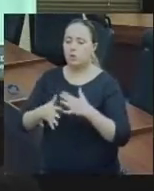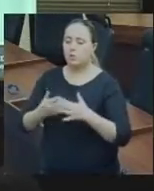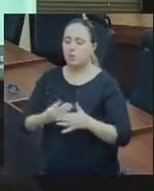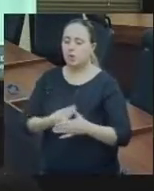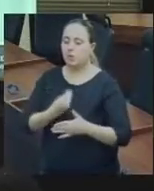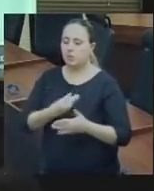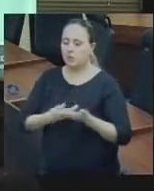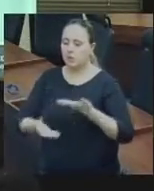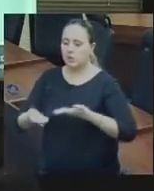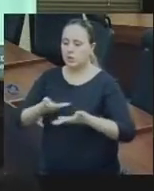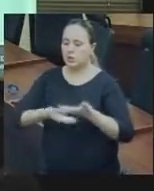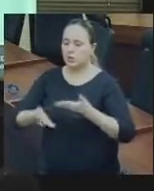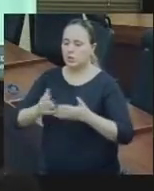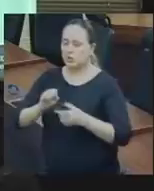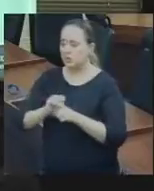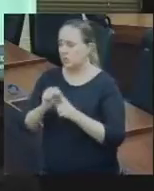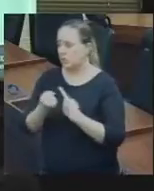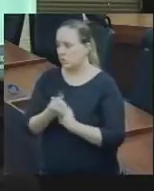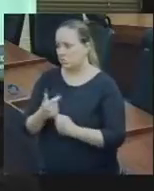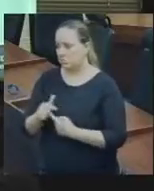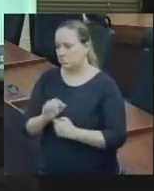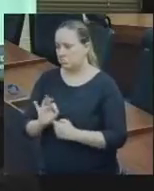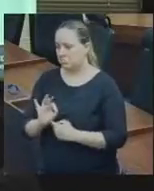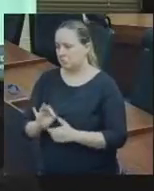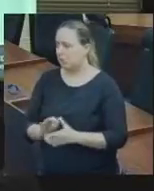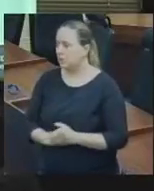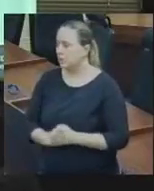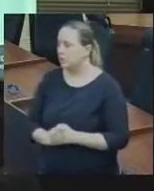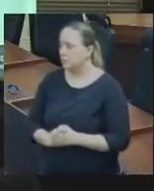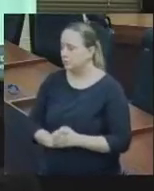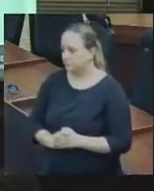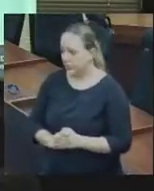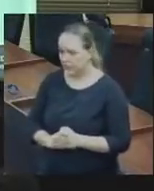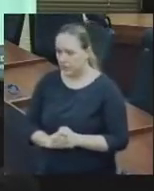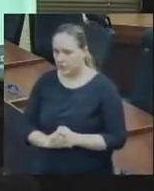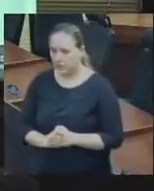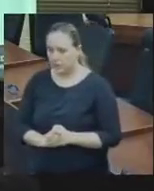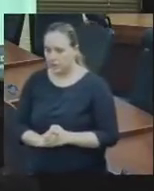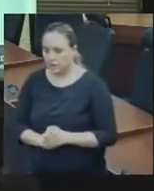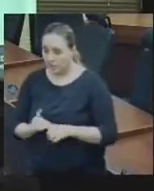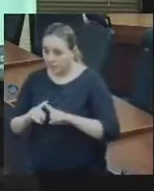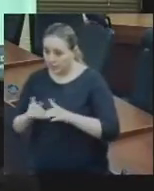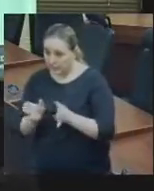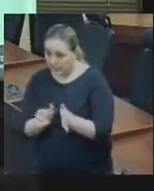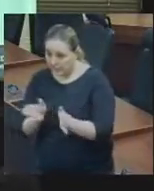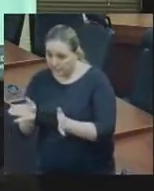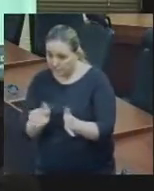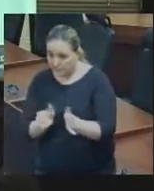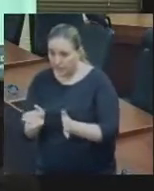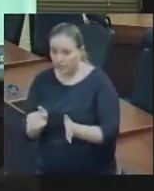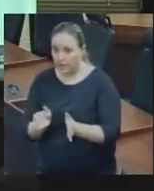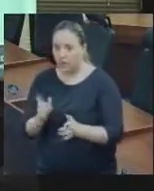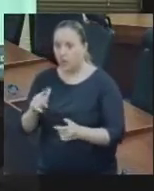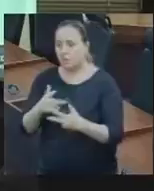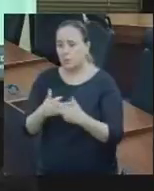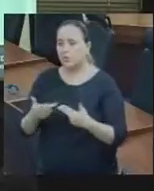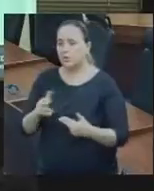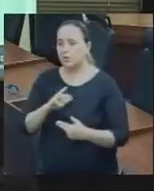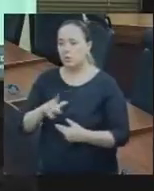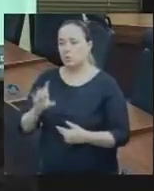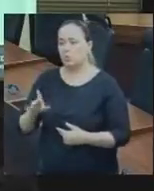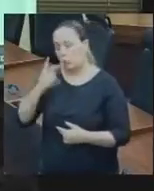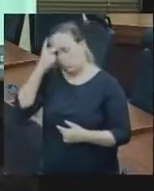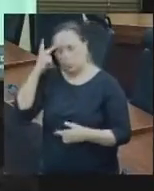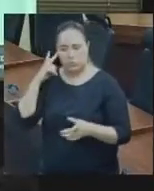social mas a acessibilidade é um conceito que não se aplica somente as pessoas